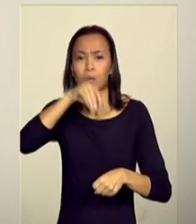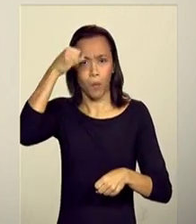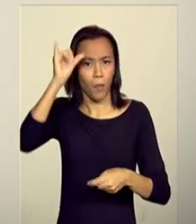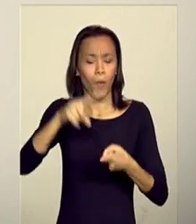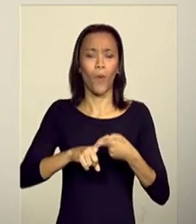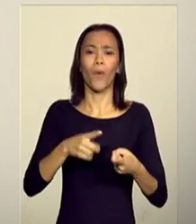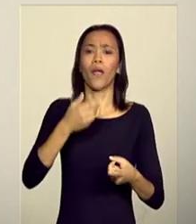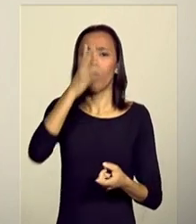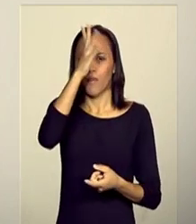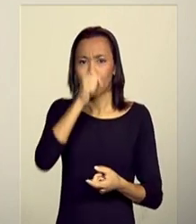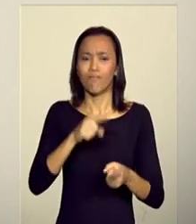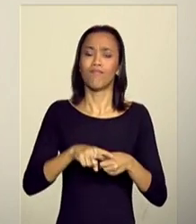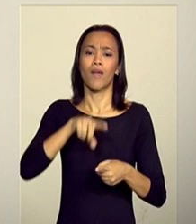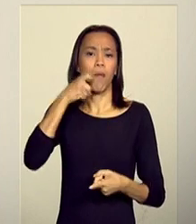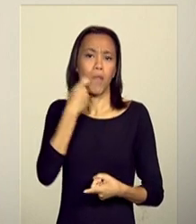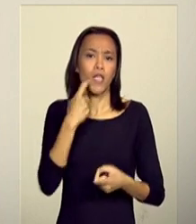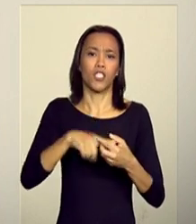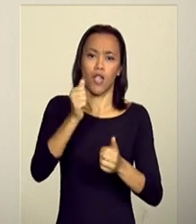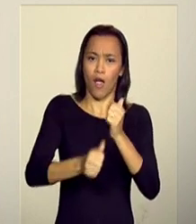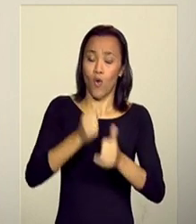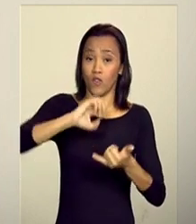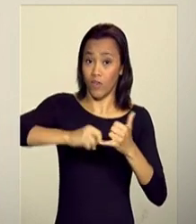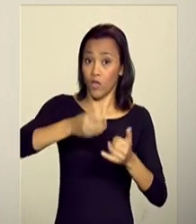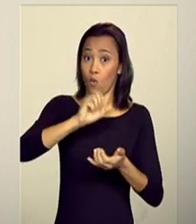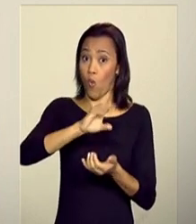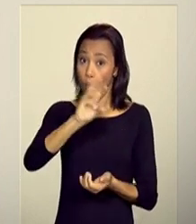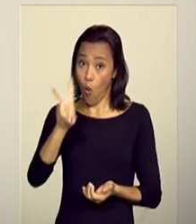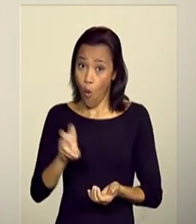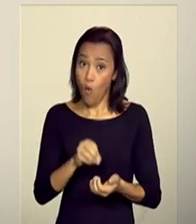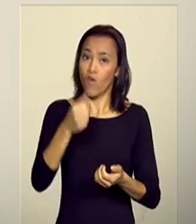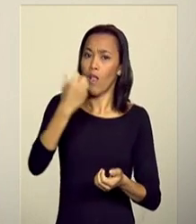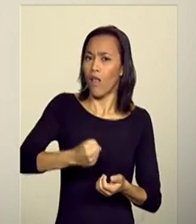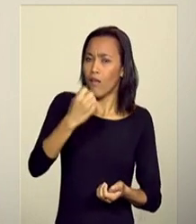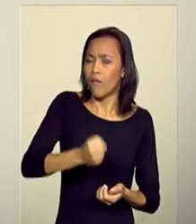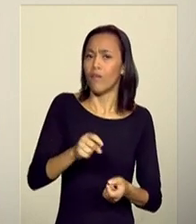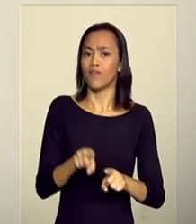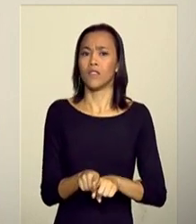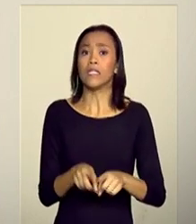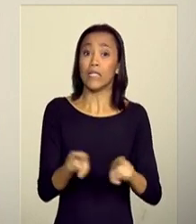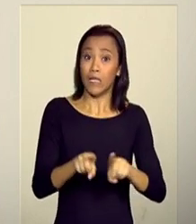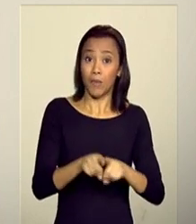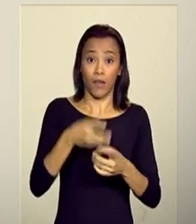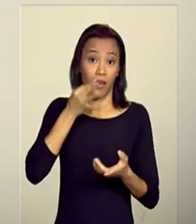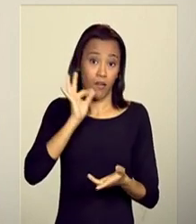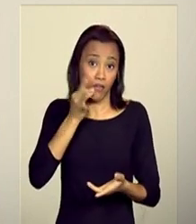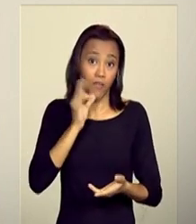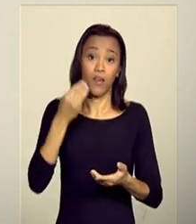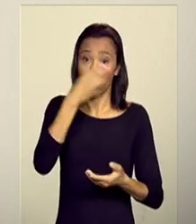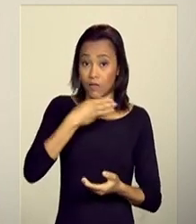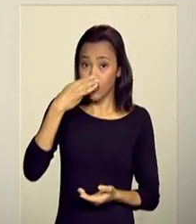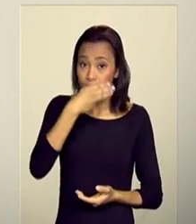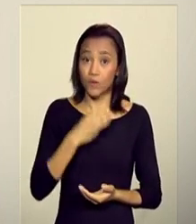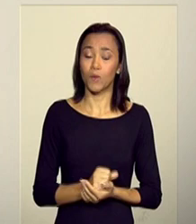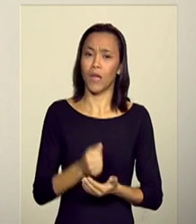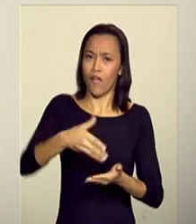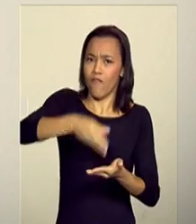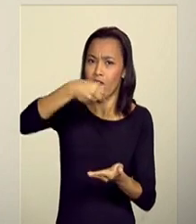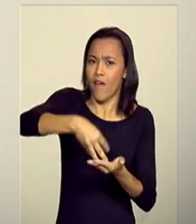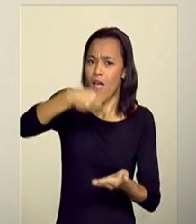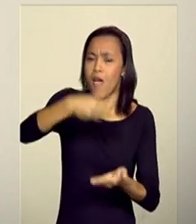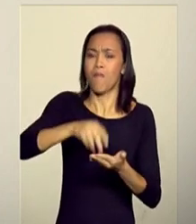aves e peixes arroz feijão ovo leite o café açúcar